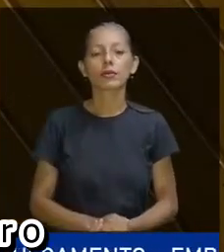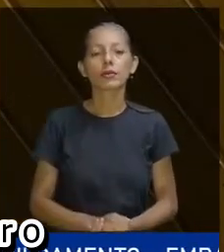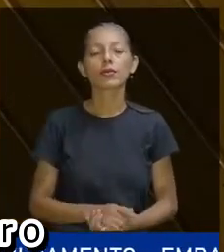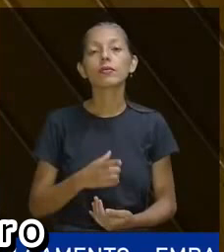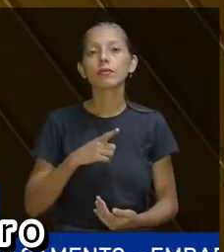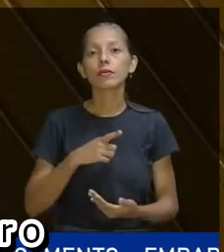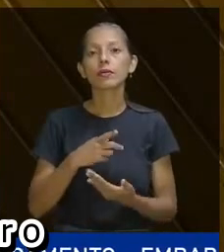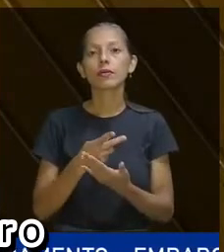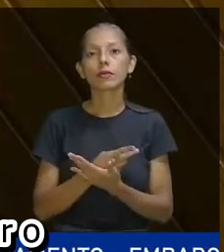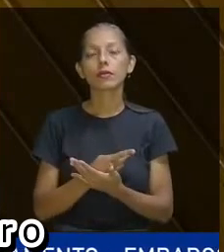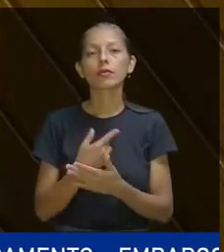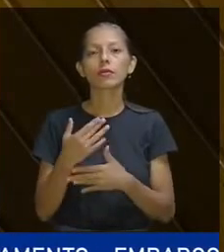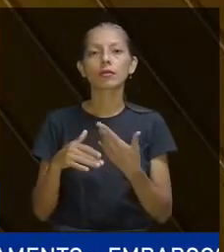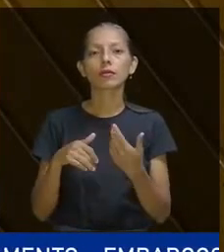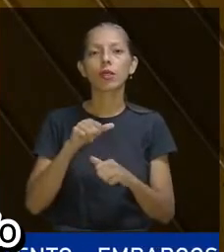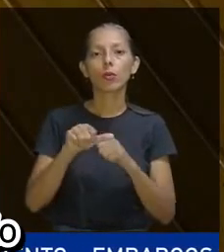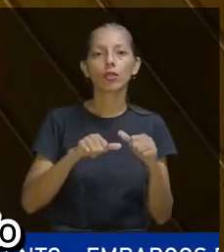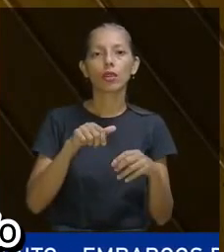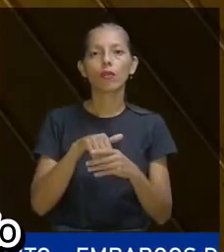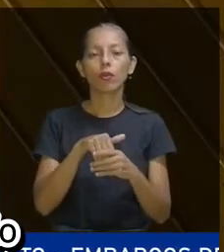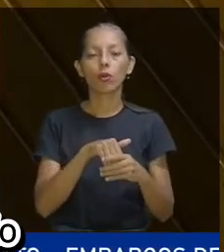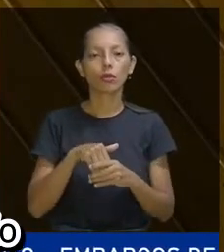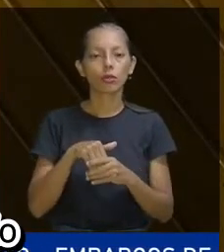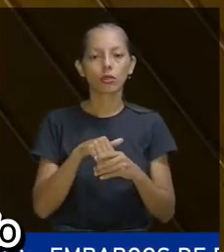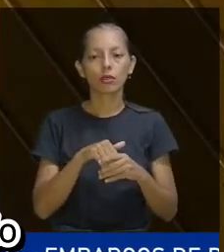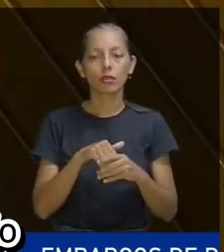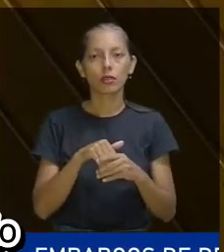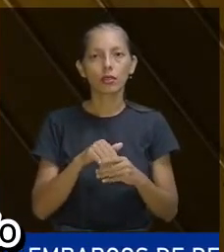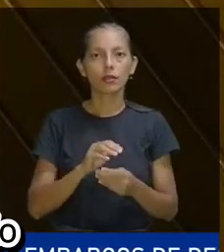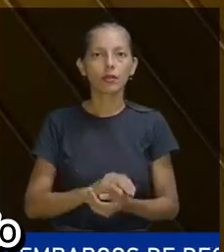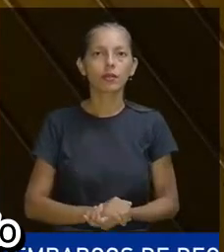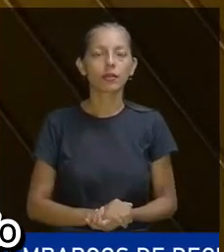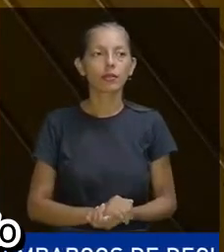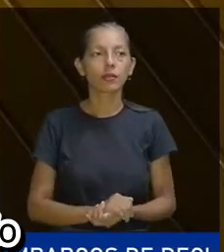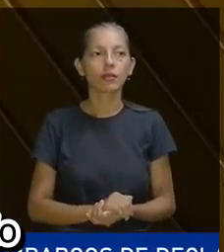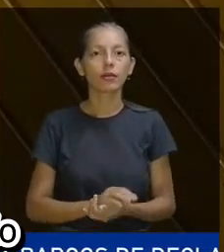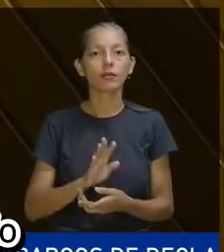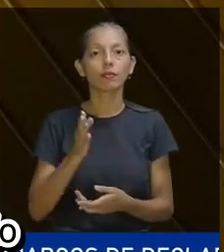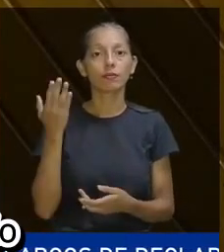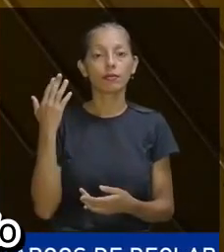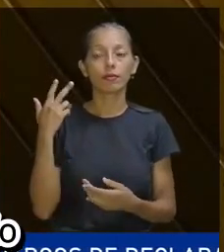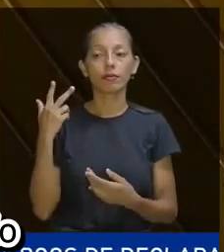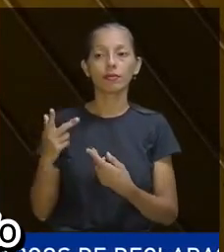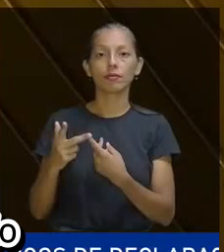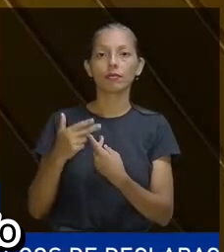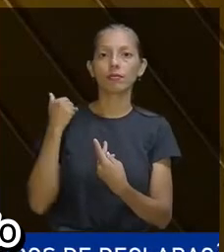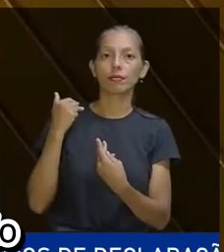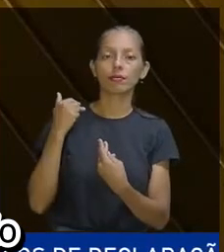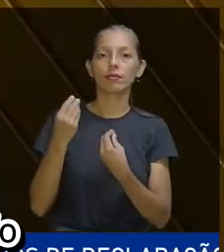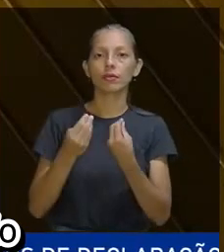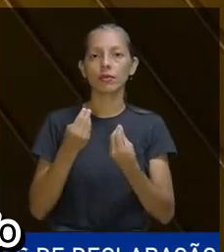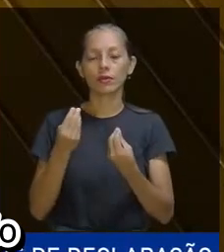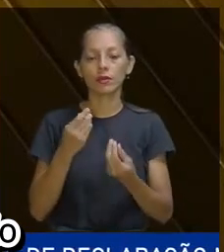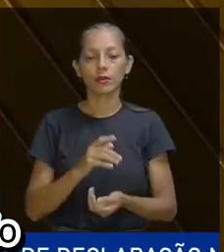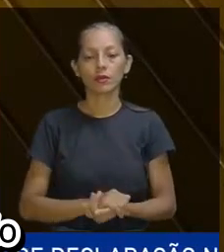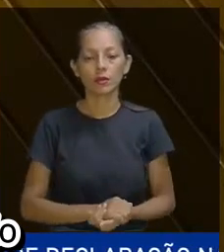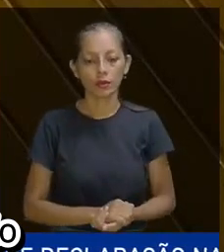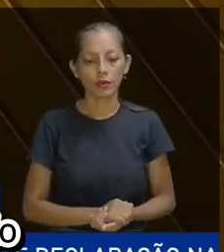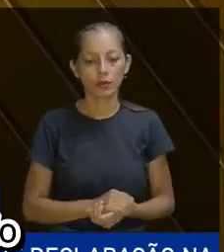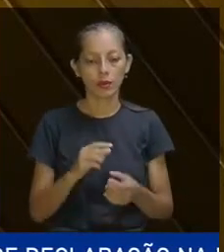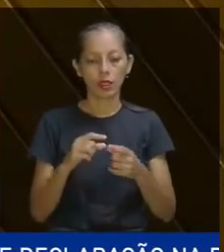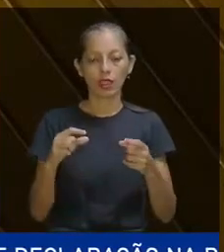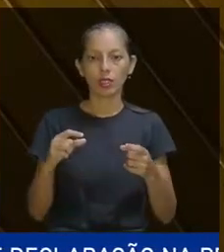poder considerar as contas aprovadas. Na ocasião, eu fui vencido em relação à questão dos tickets, né? Aquisição de combustíveis